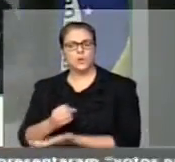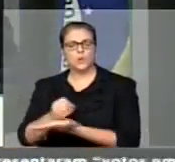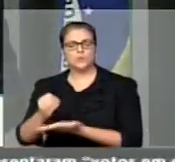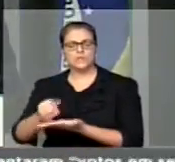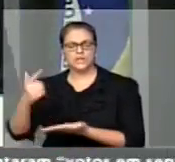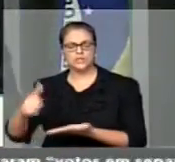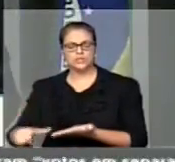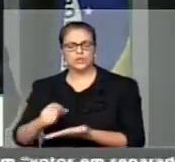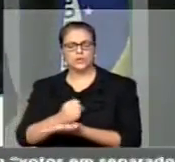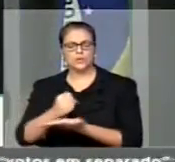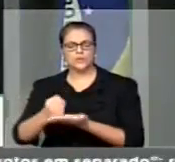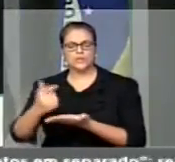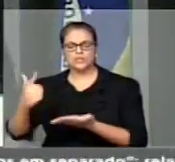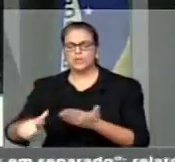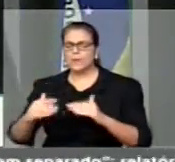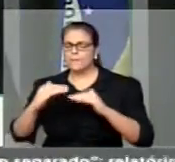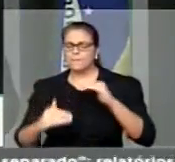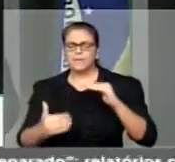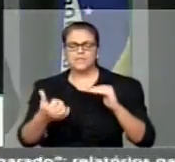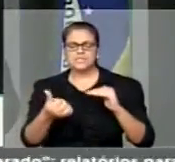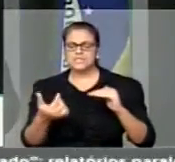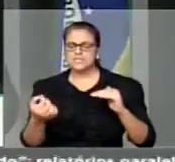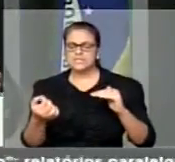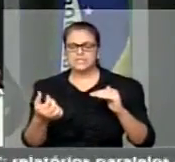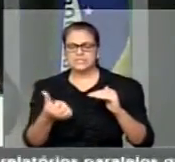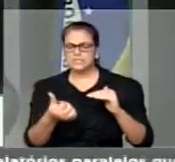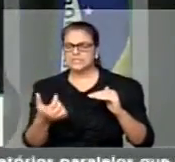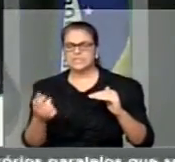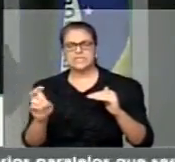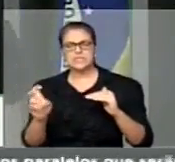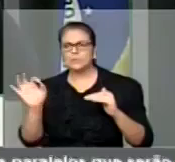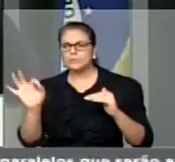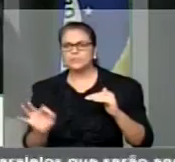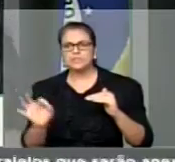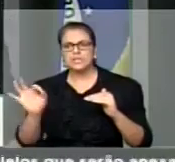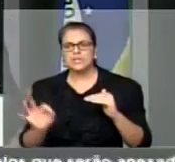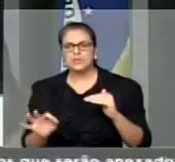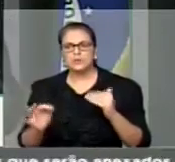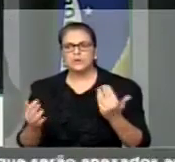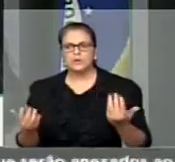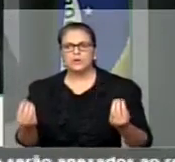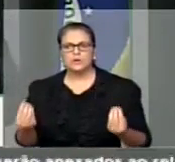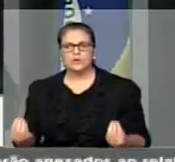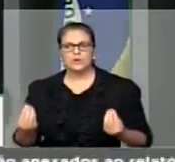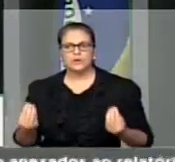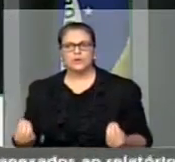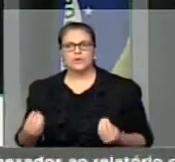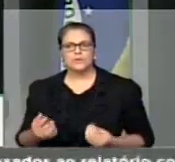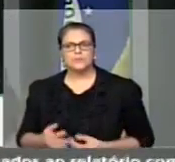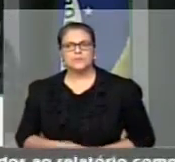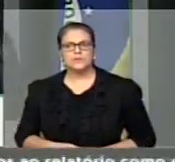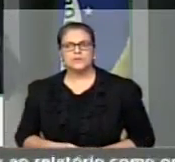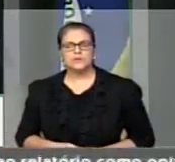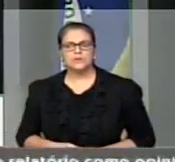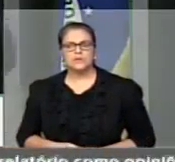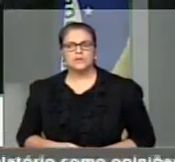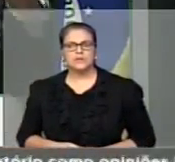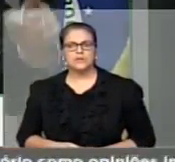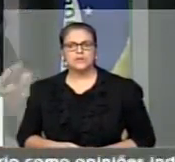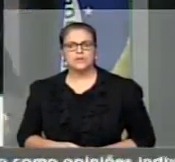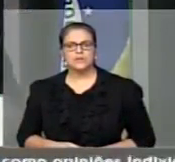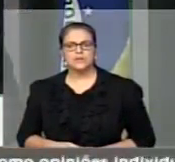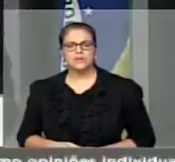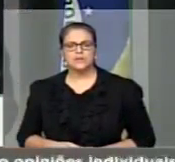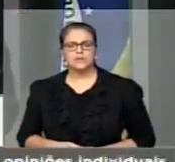menos de 65% foi oferecido em garantia, quer dizer, menos da metade daquilo que é exigido pelo banco à